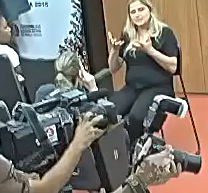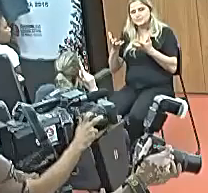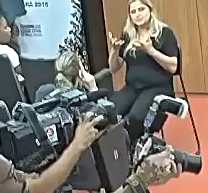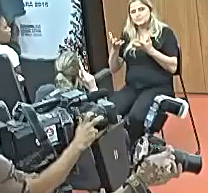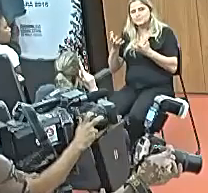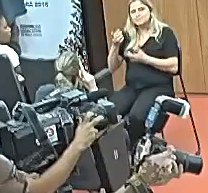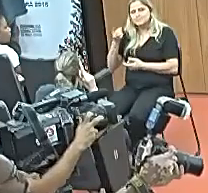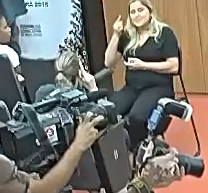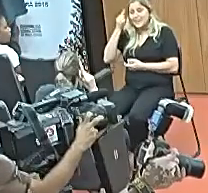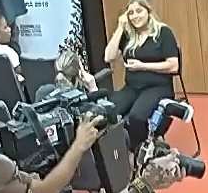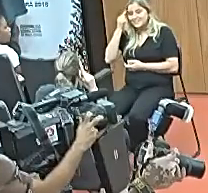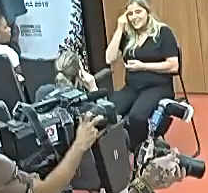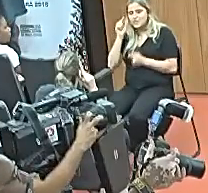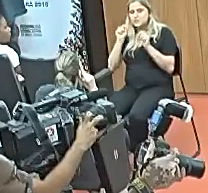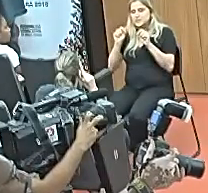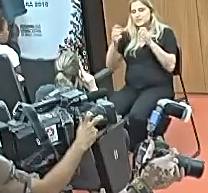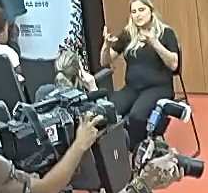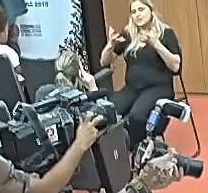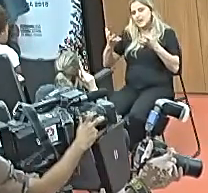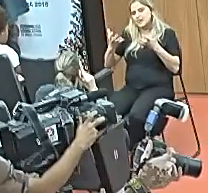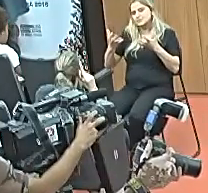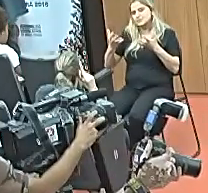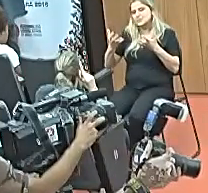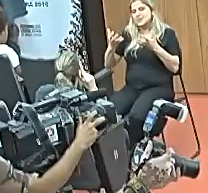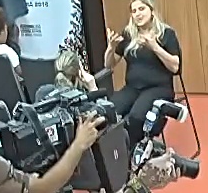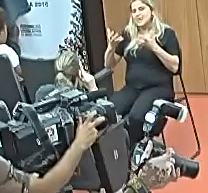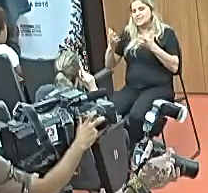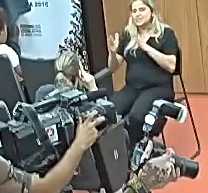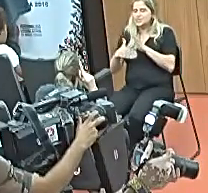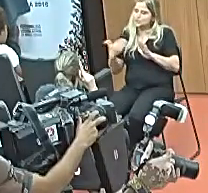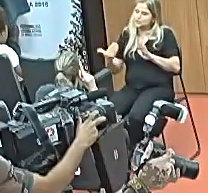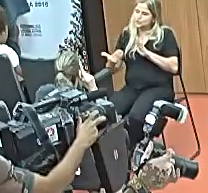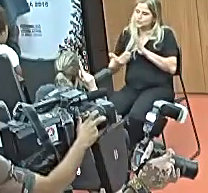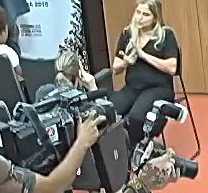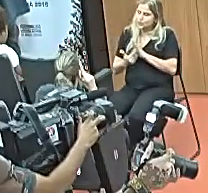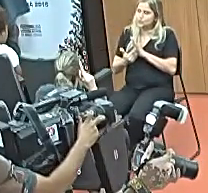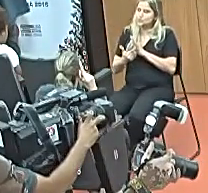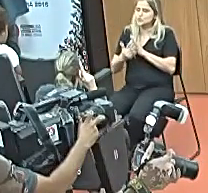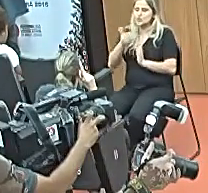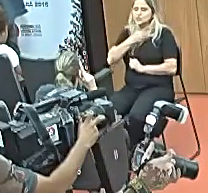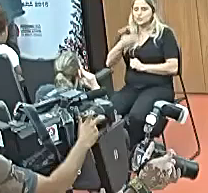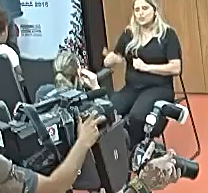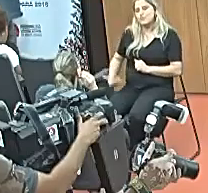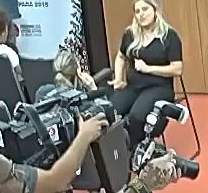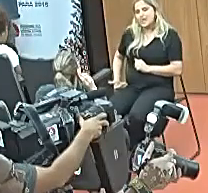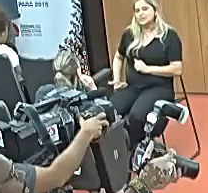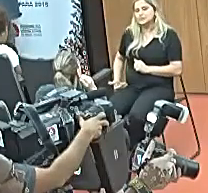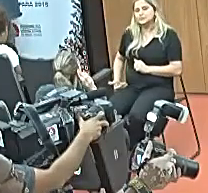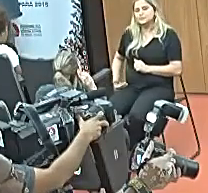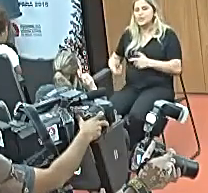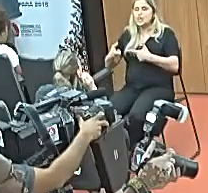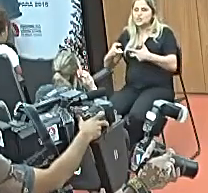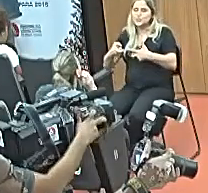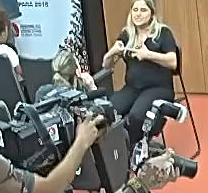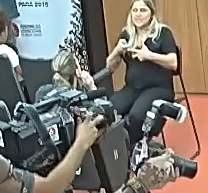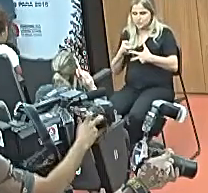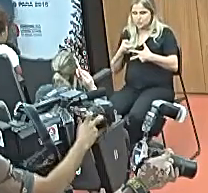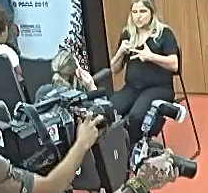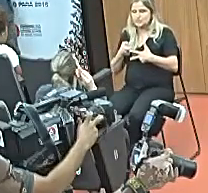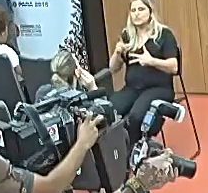ideia que garante que os próximos secretários os próximos membros do governo do executivo tem um